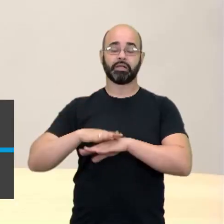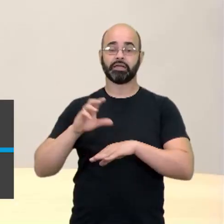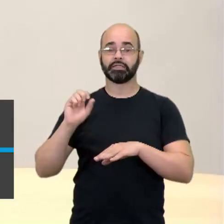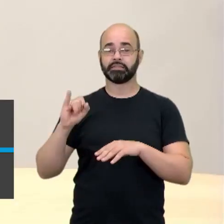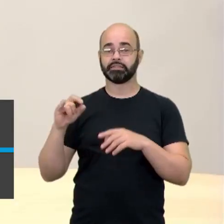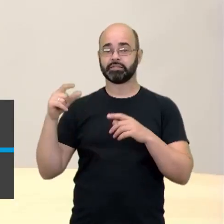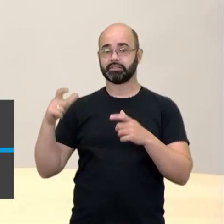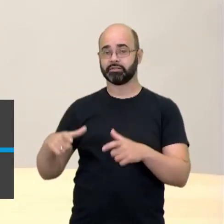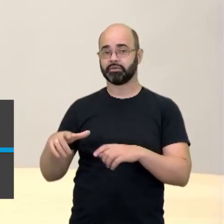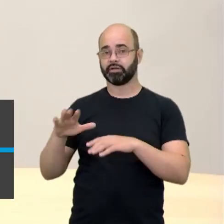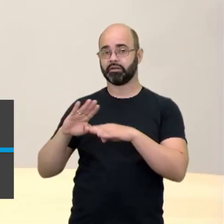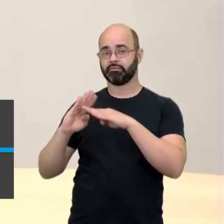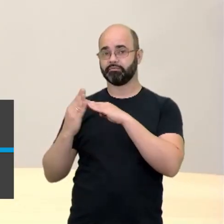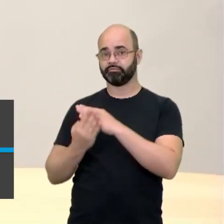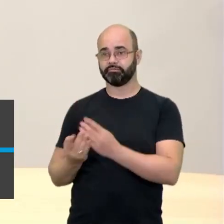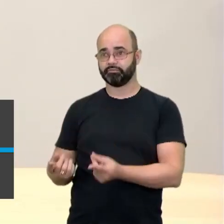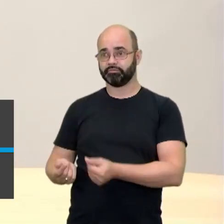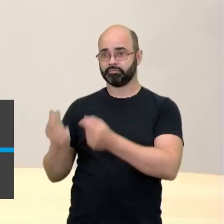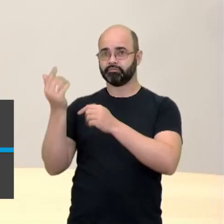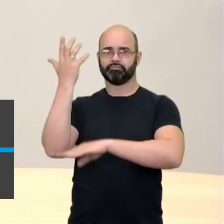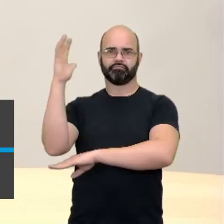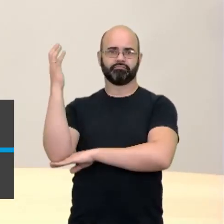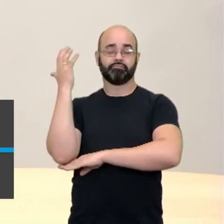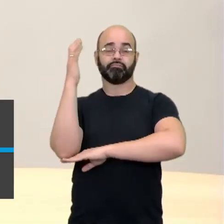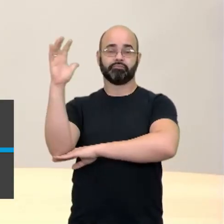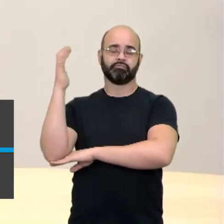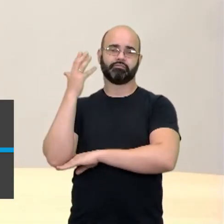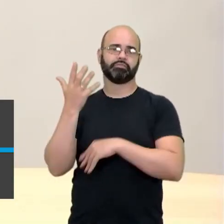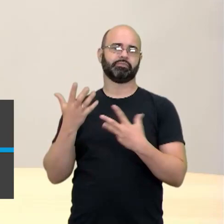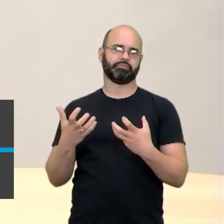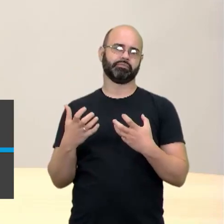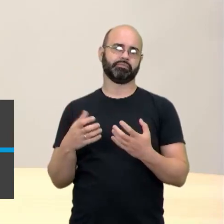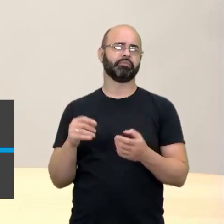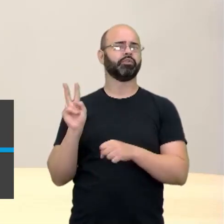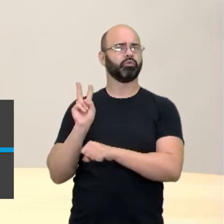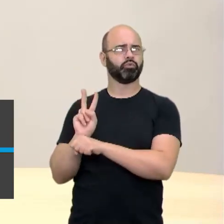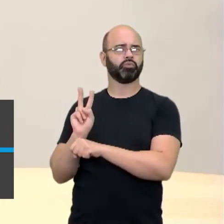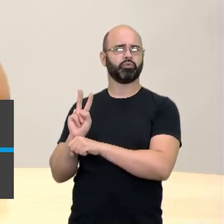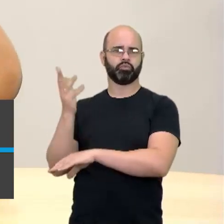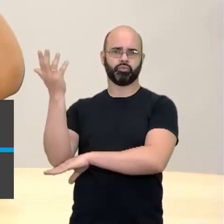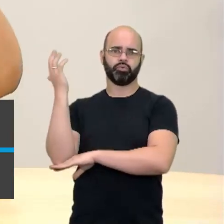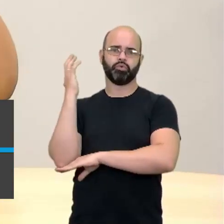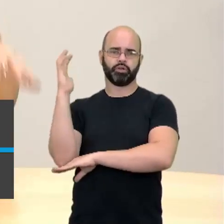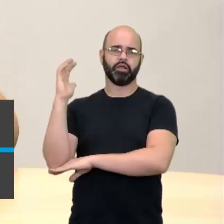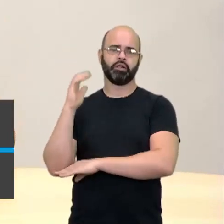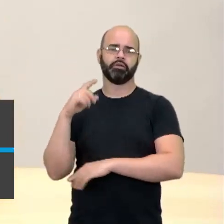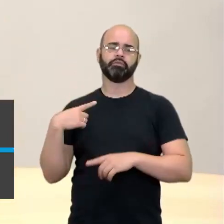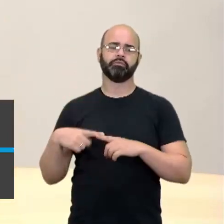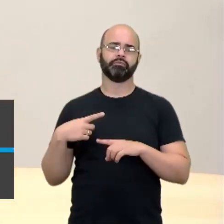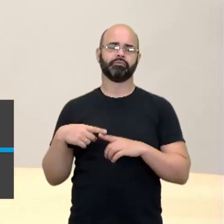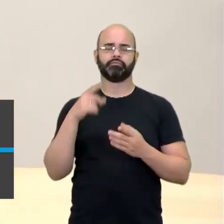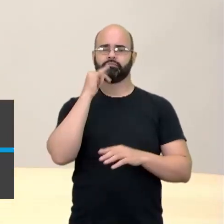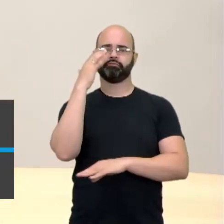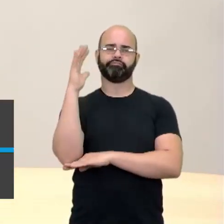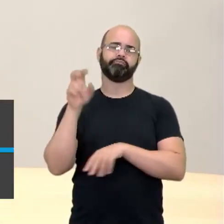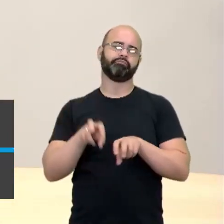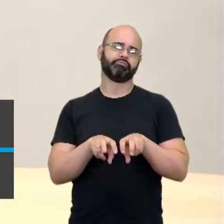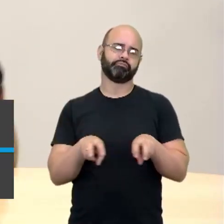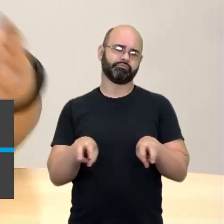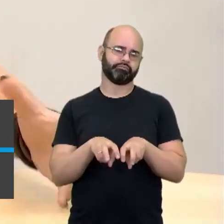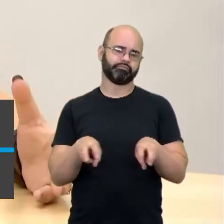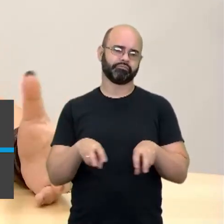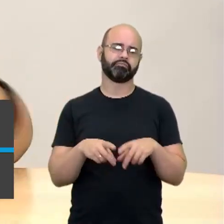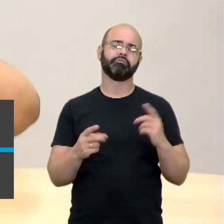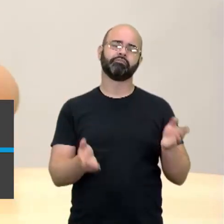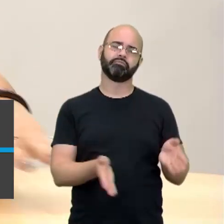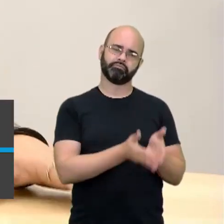E é um arborizado cuidado. Porque você pode encontrar, tipo, praças, parques em